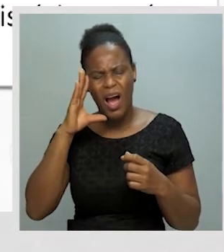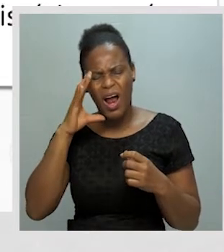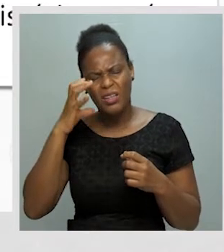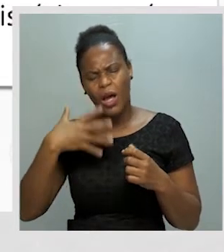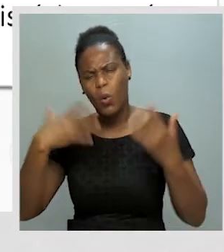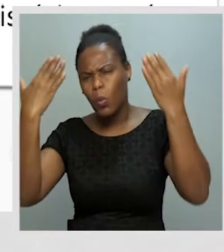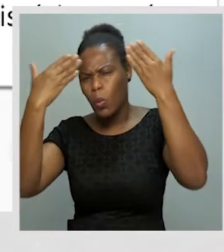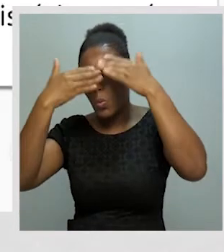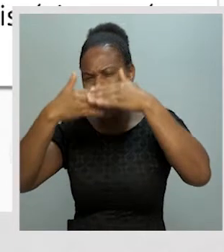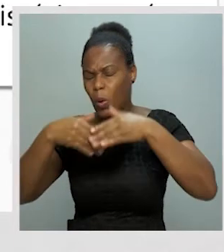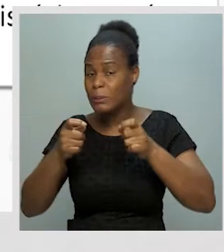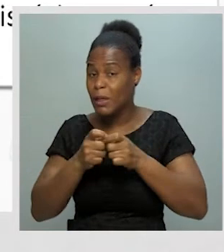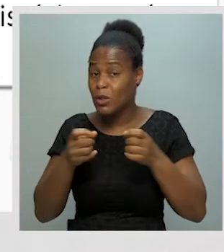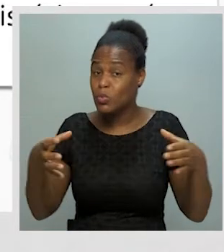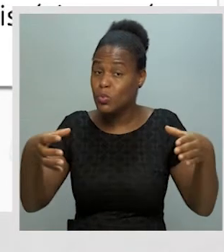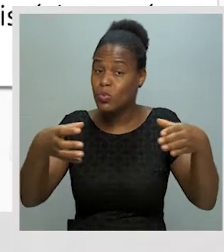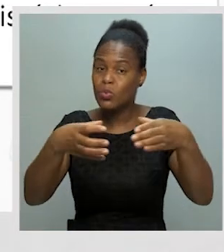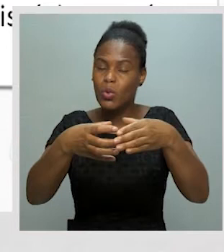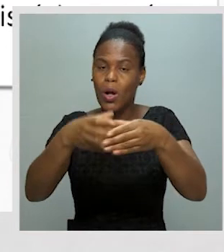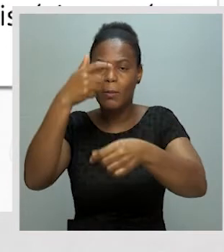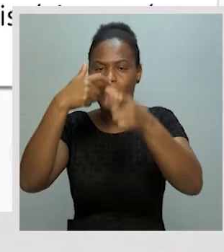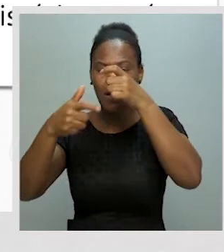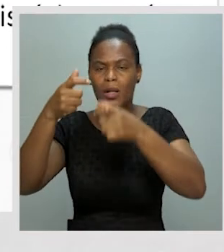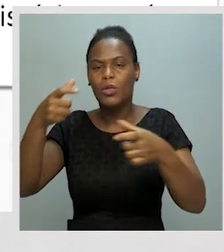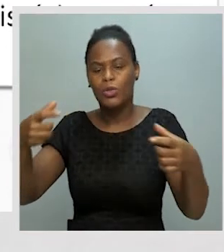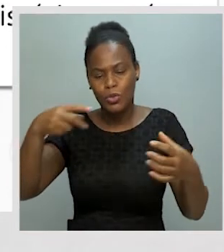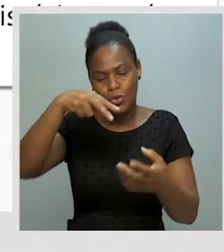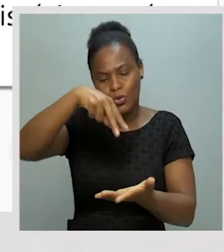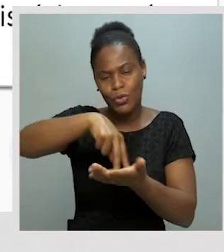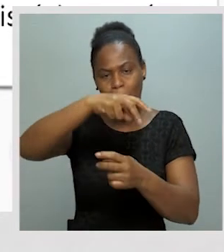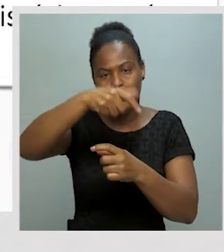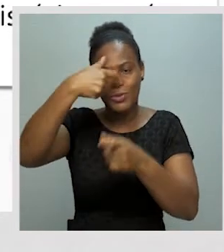se avizinha ajunta a comunidade ao redor de um contador que